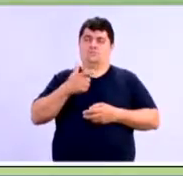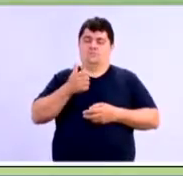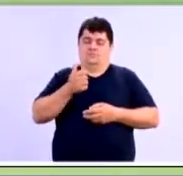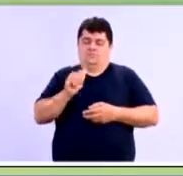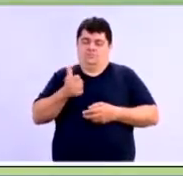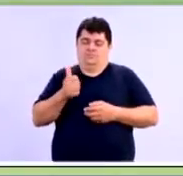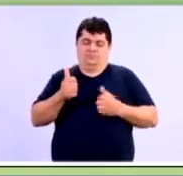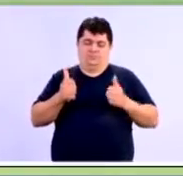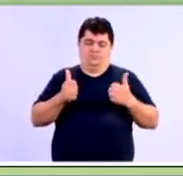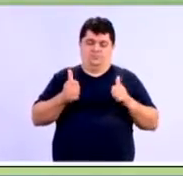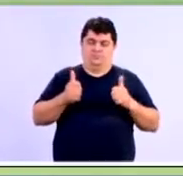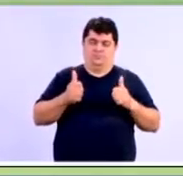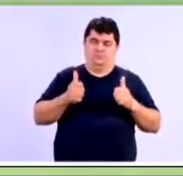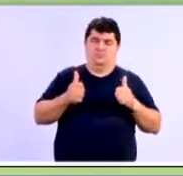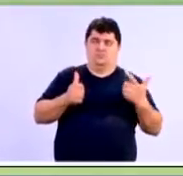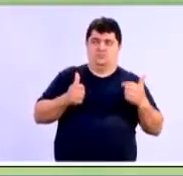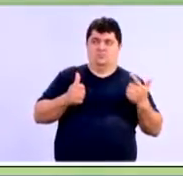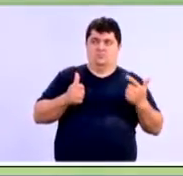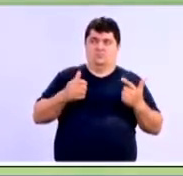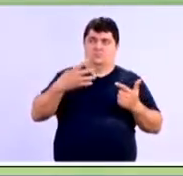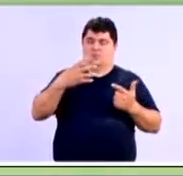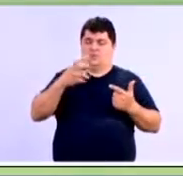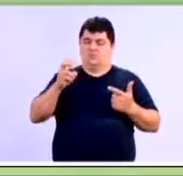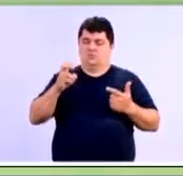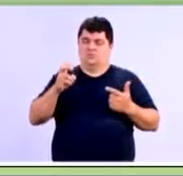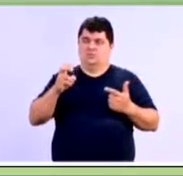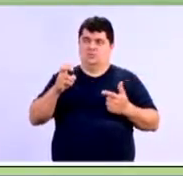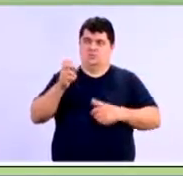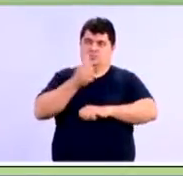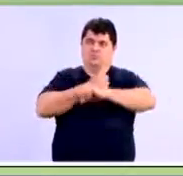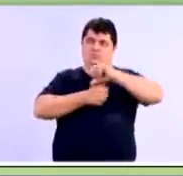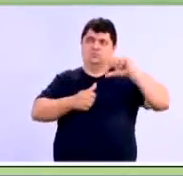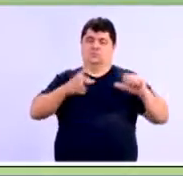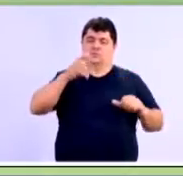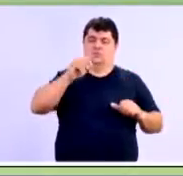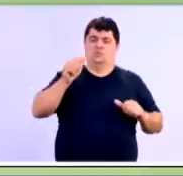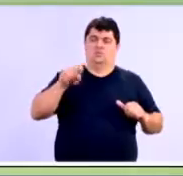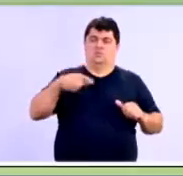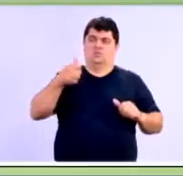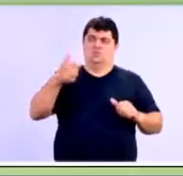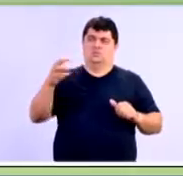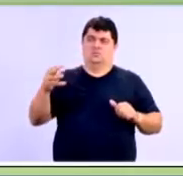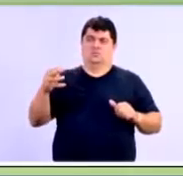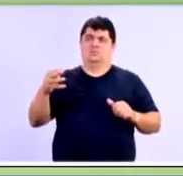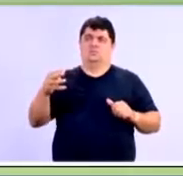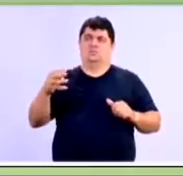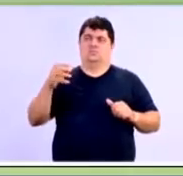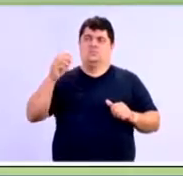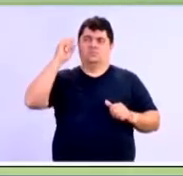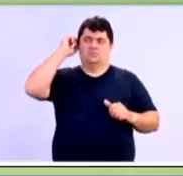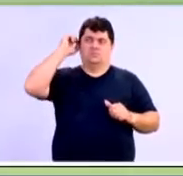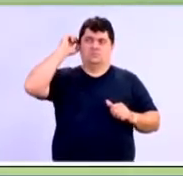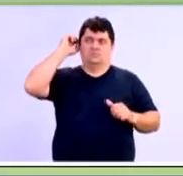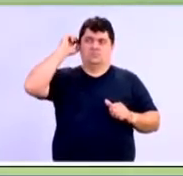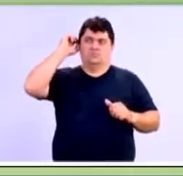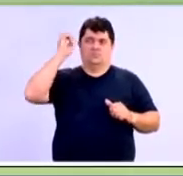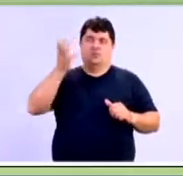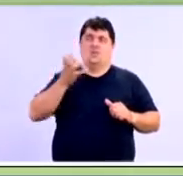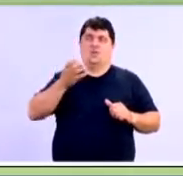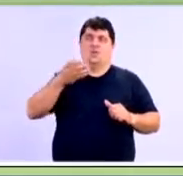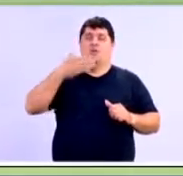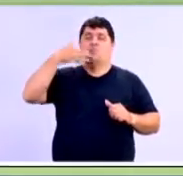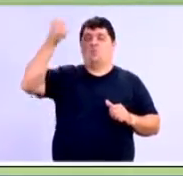bruta. Era quanto? 45,63. Foi para quanto? 50,13. Você quer ter maior margem ou menor